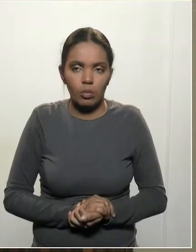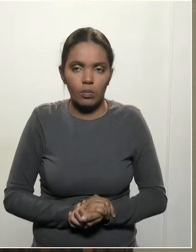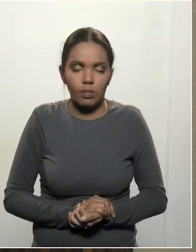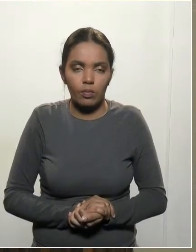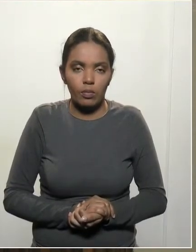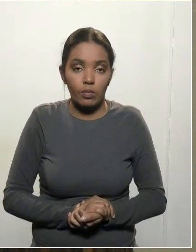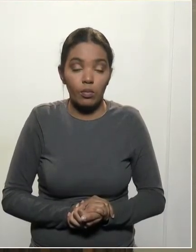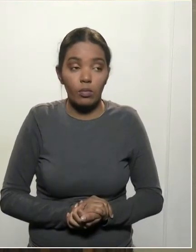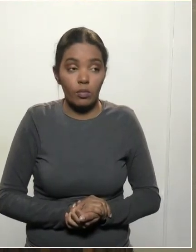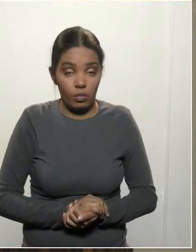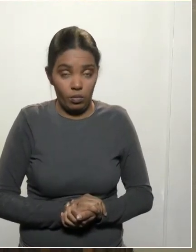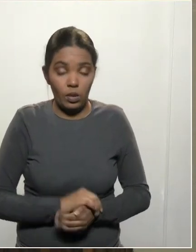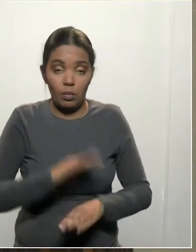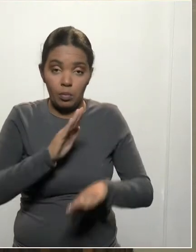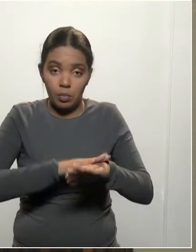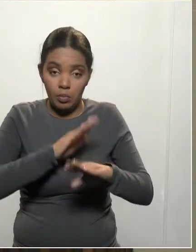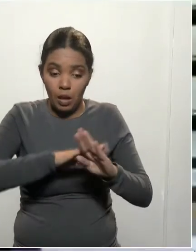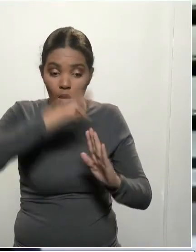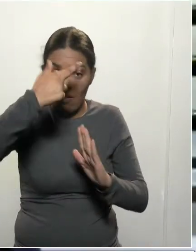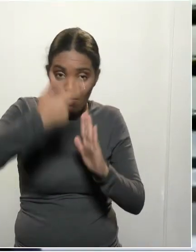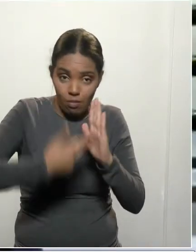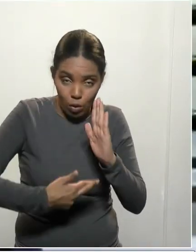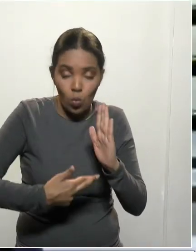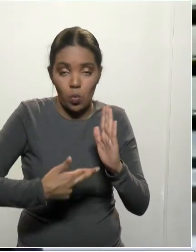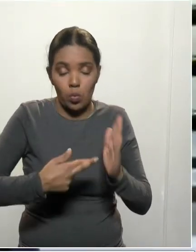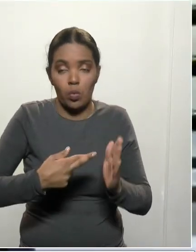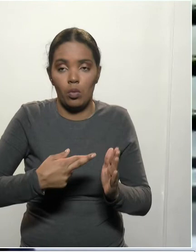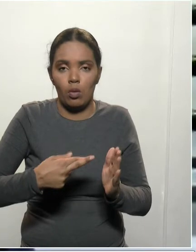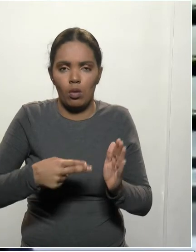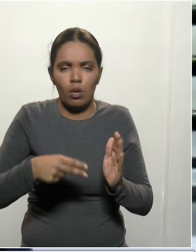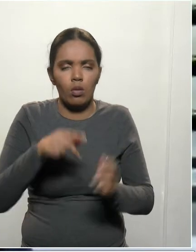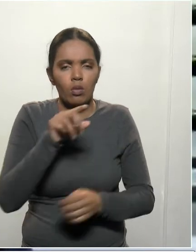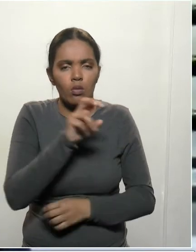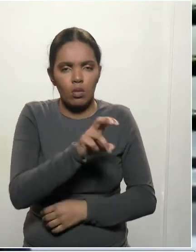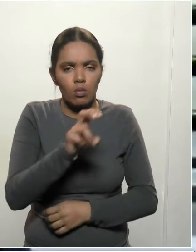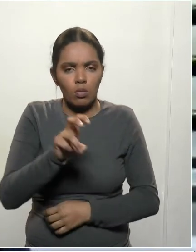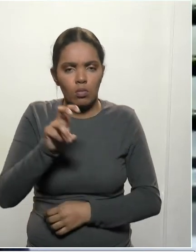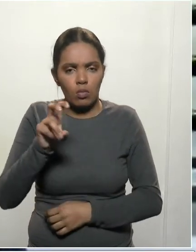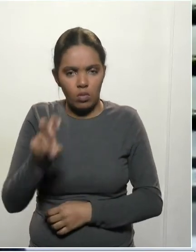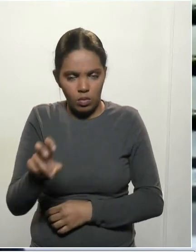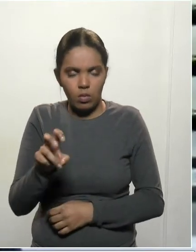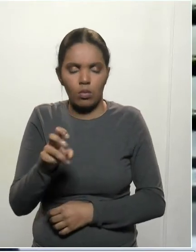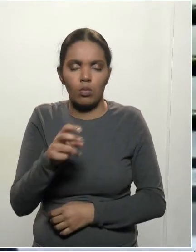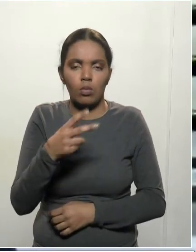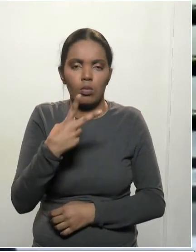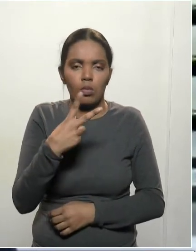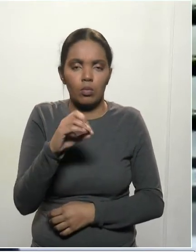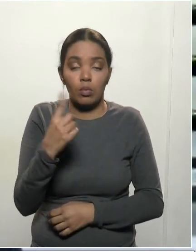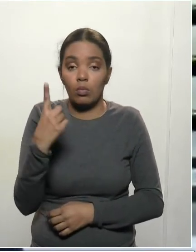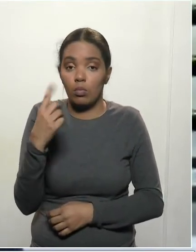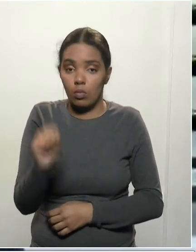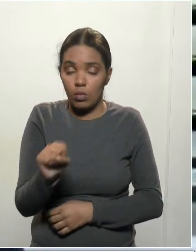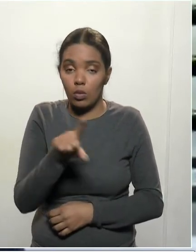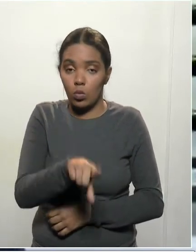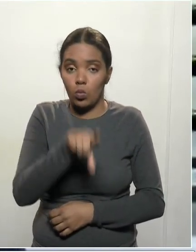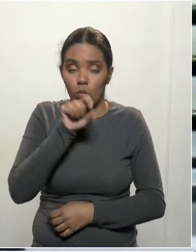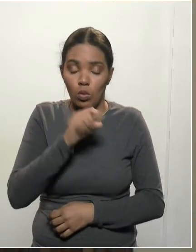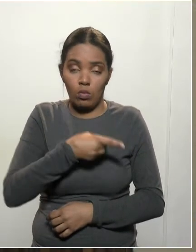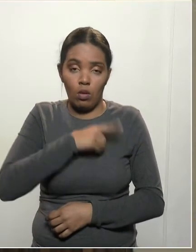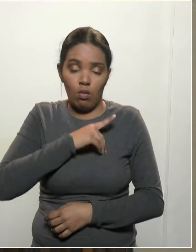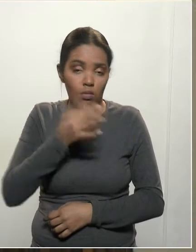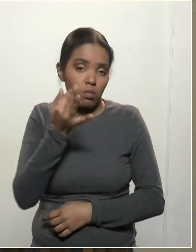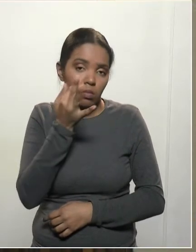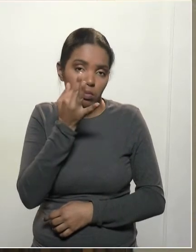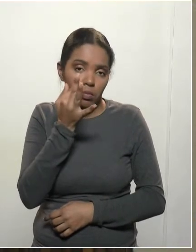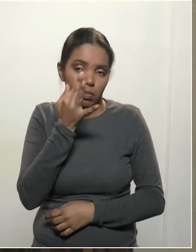Para a relatoria por parte da Comissão de Segurança, para o projeto de lei 555/2018, designo o deputado delegado Fernando Martins,